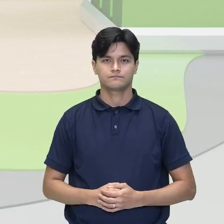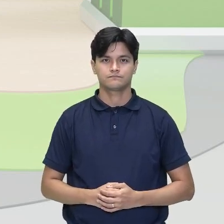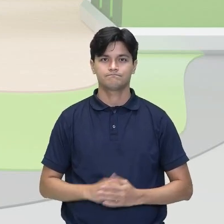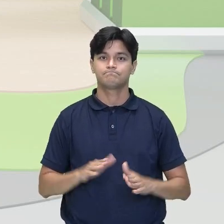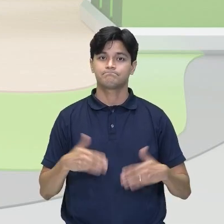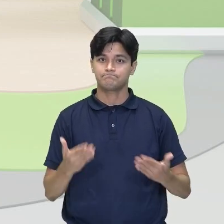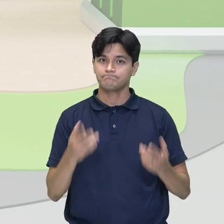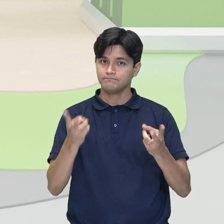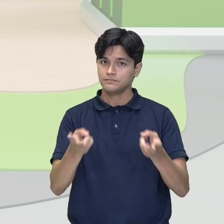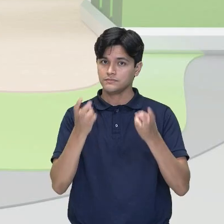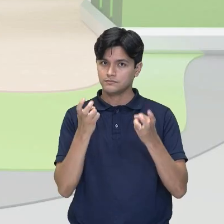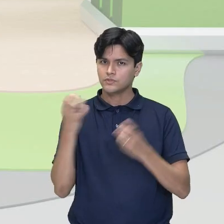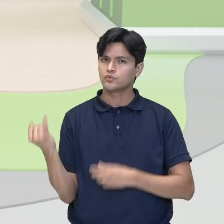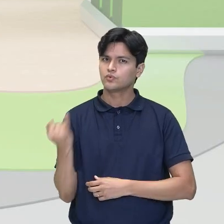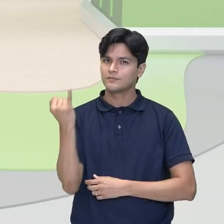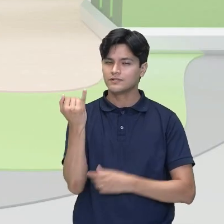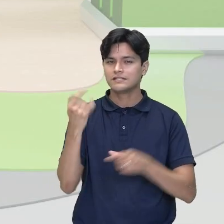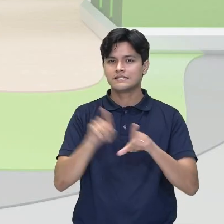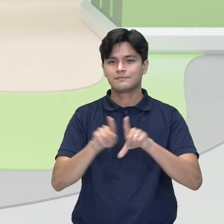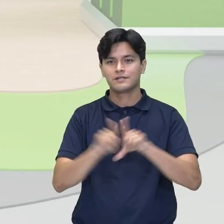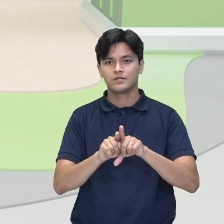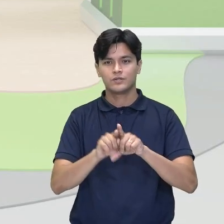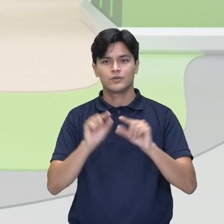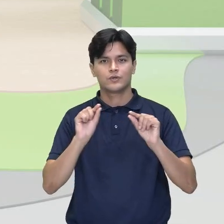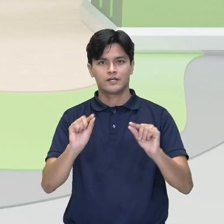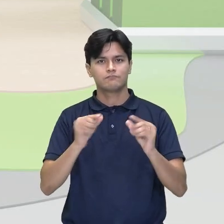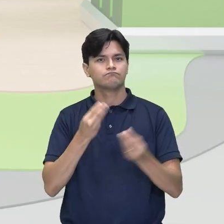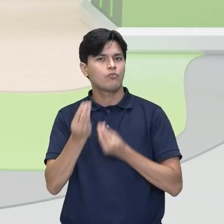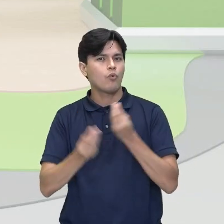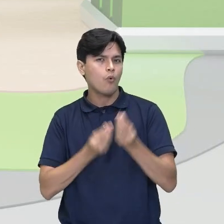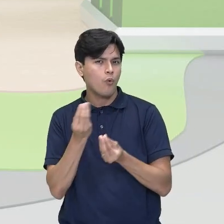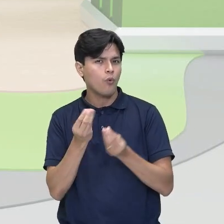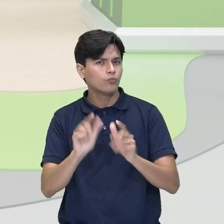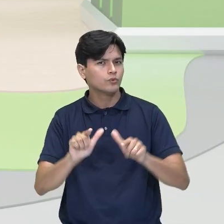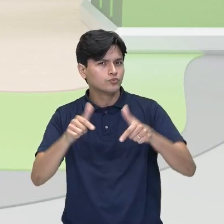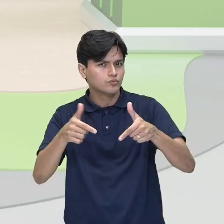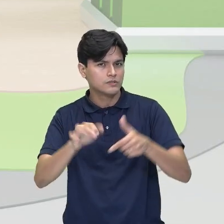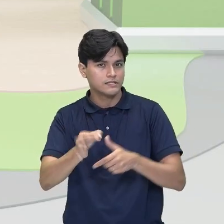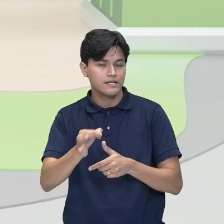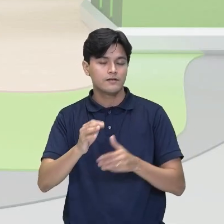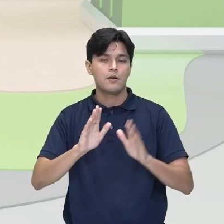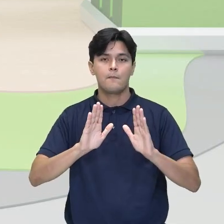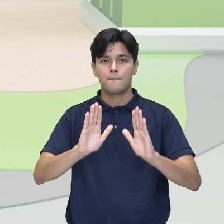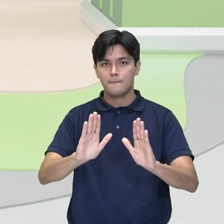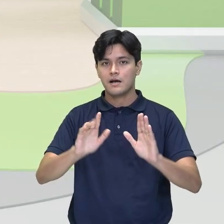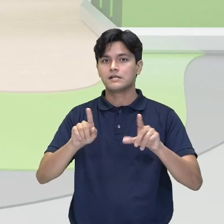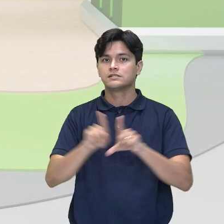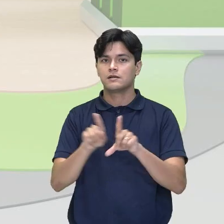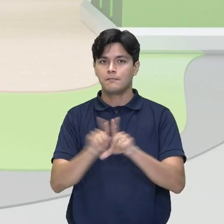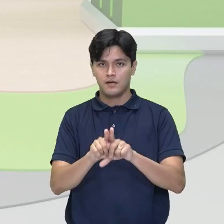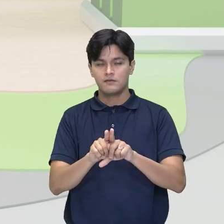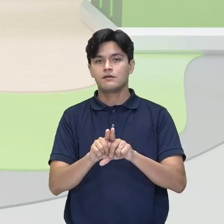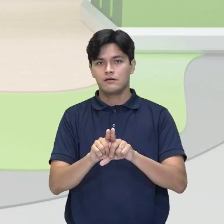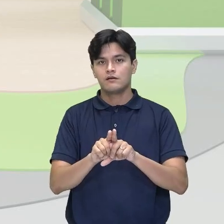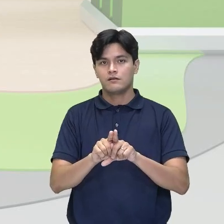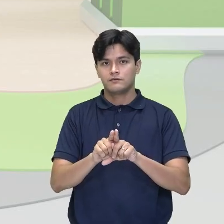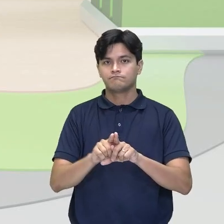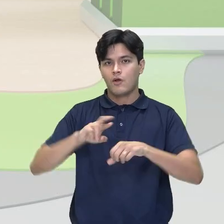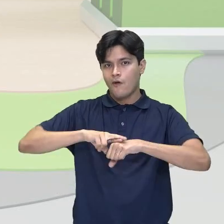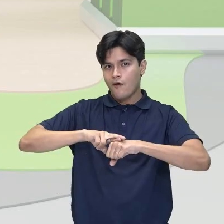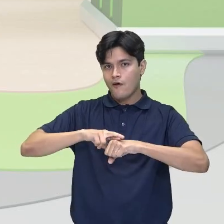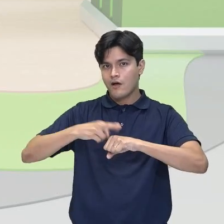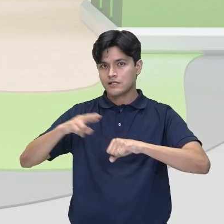aí a importância e como, né, ela atua. Contudo, a radiação solar, a